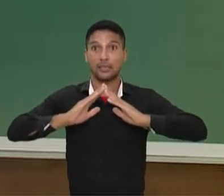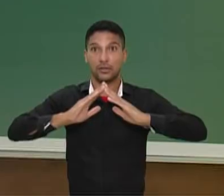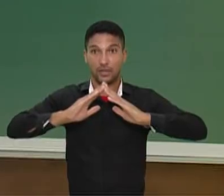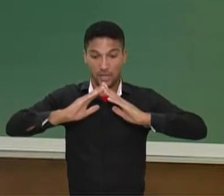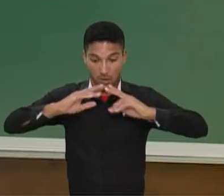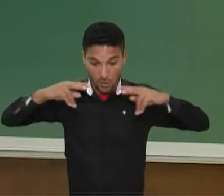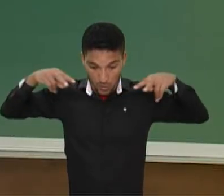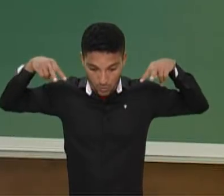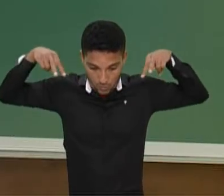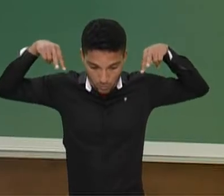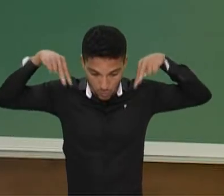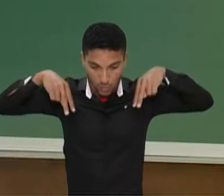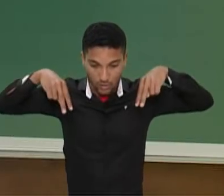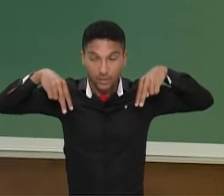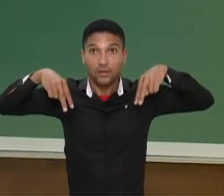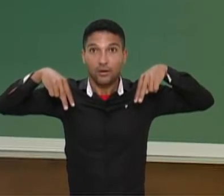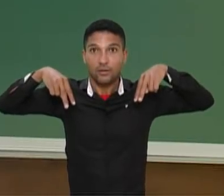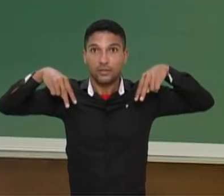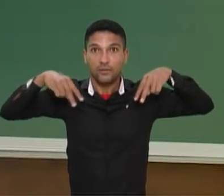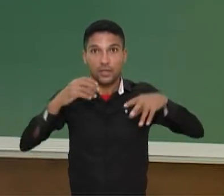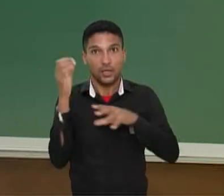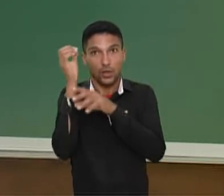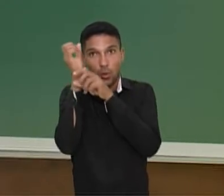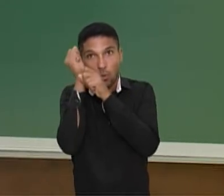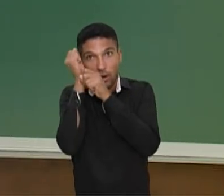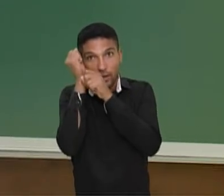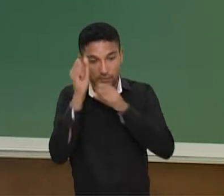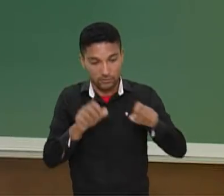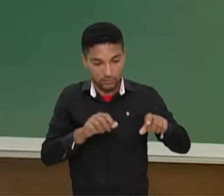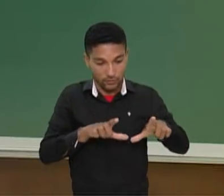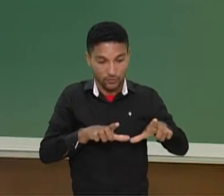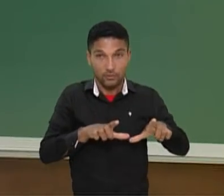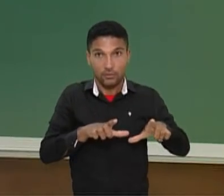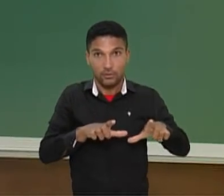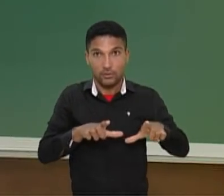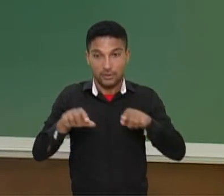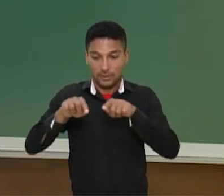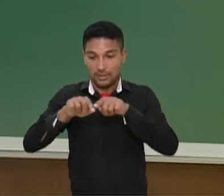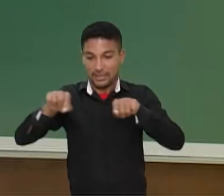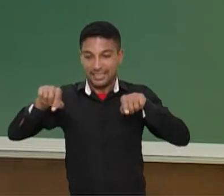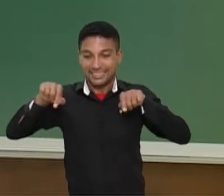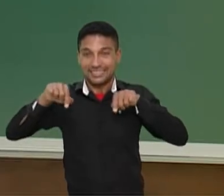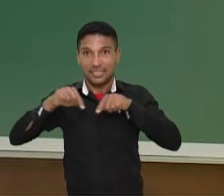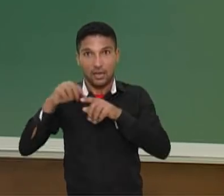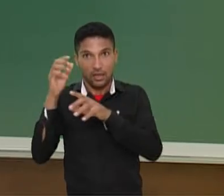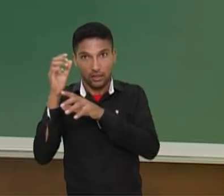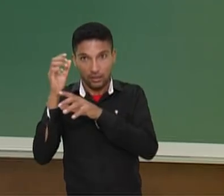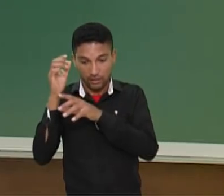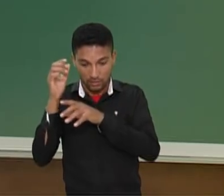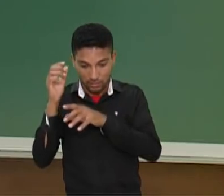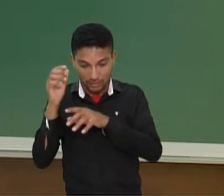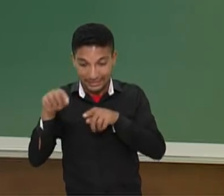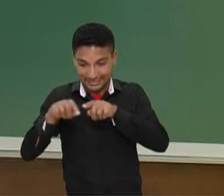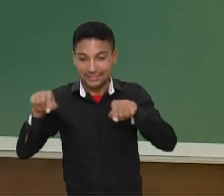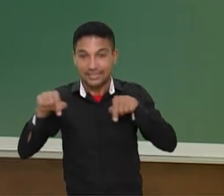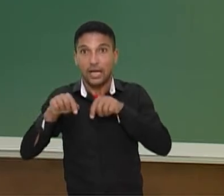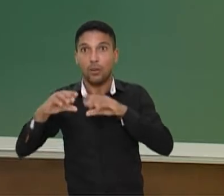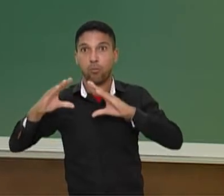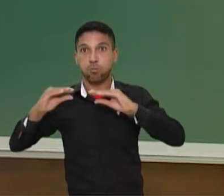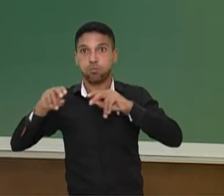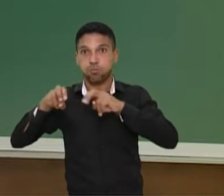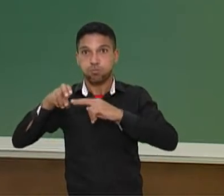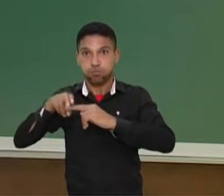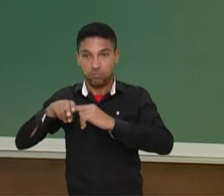divisão, quarto, sala, banheiro, corredor, certo? Planta baixa é isso, é uma visão superior, tá bom? Então, nós estamos olhando